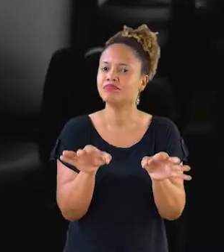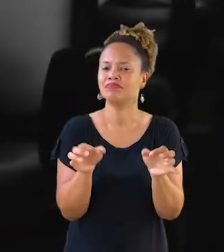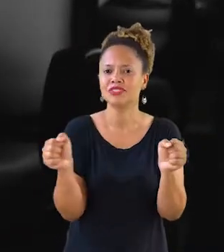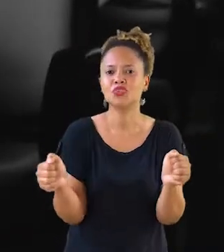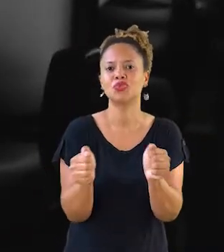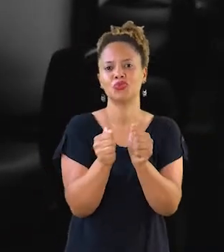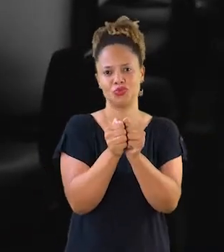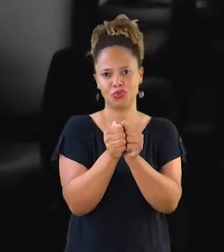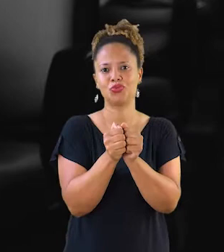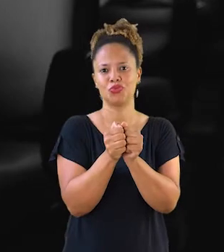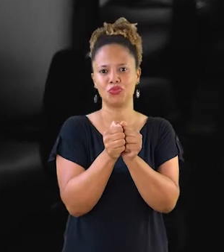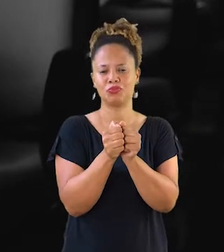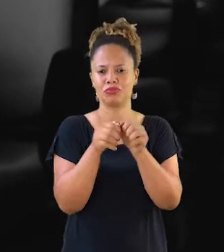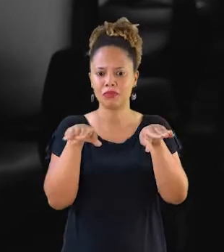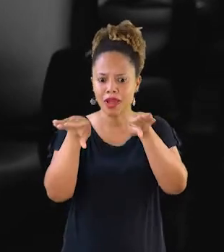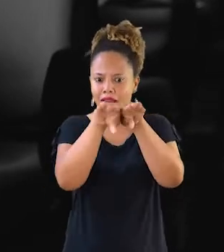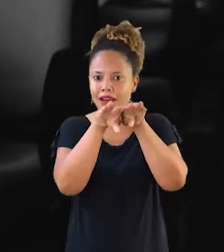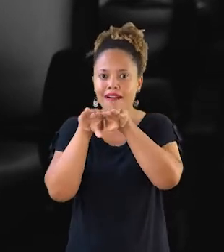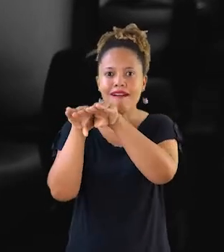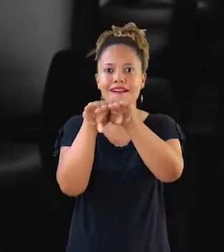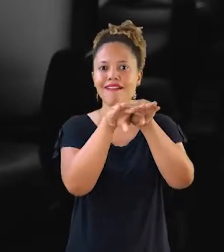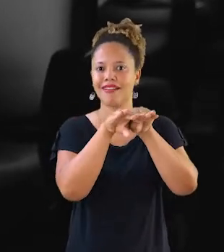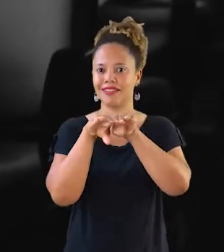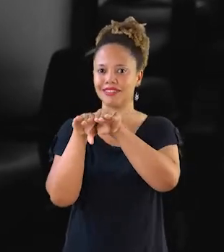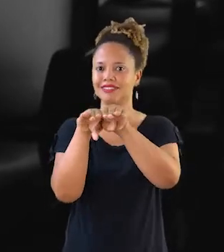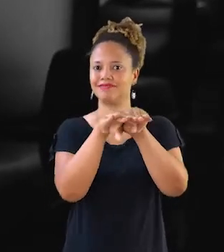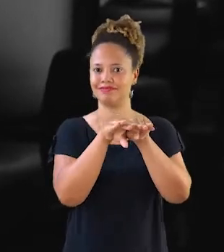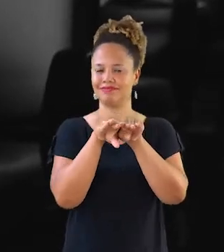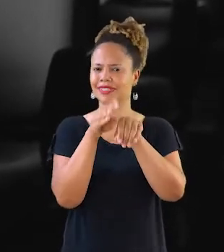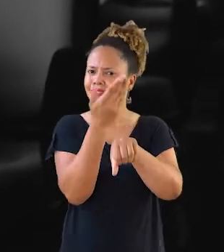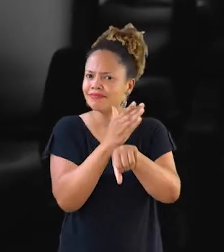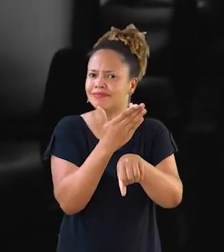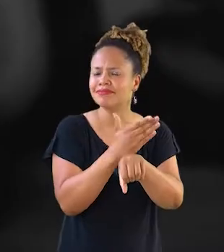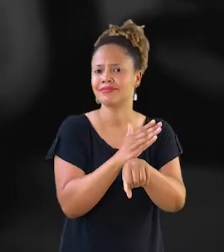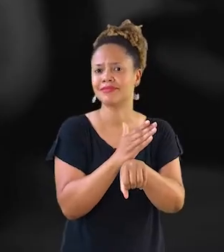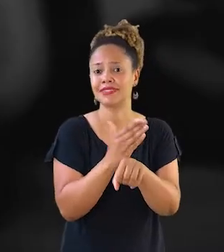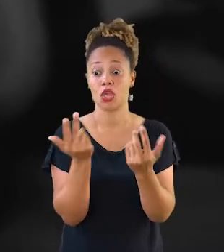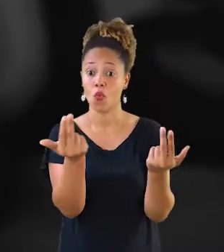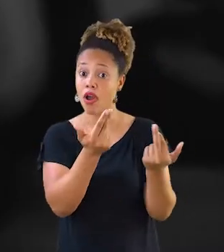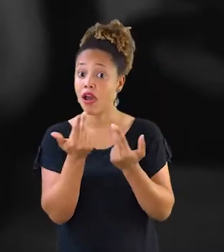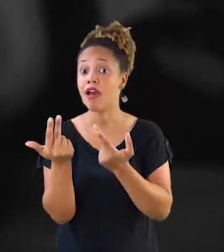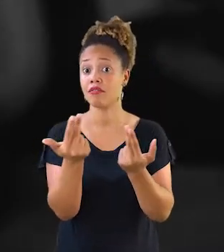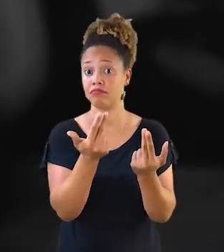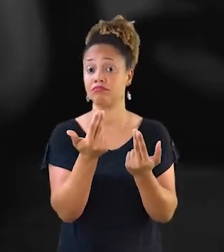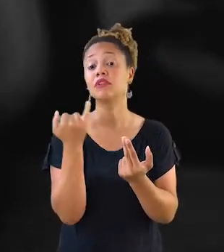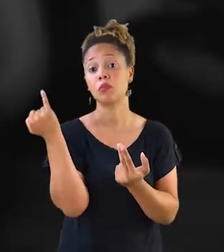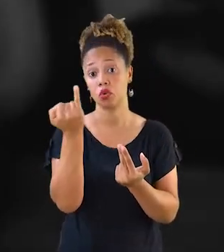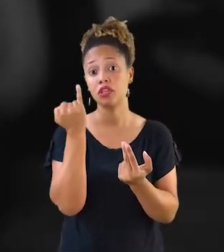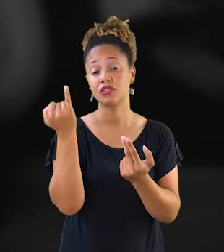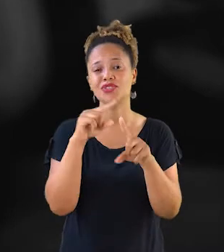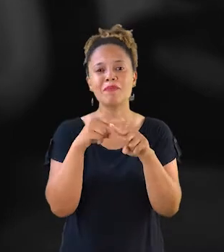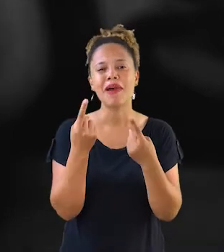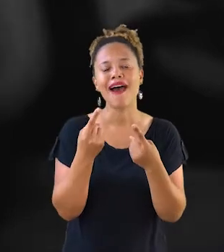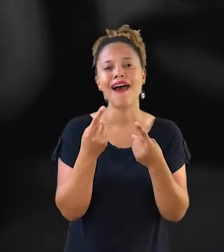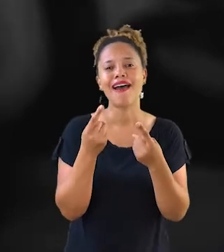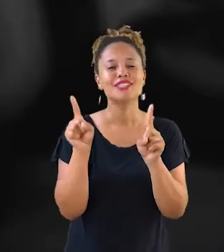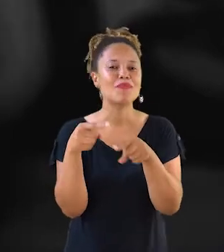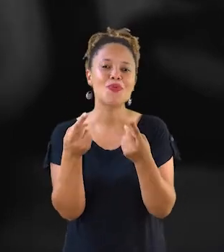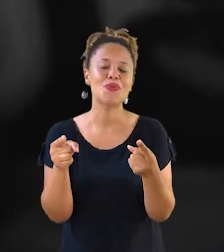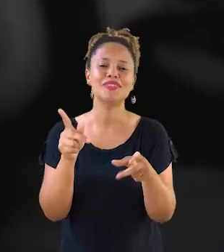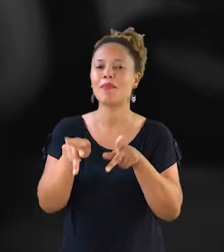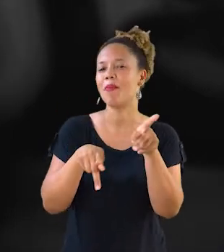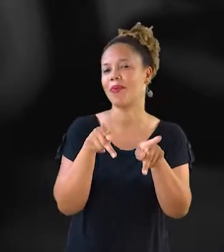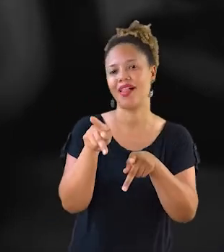do arco, e com a mesma dinâmica, com a mesma execução. Agora, para a música mais popular, para a